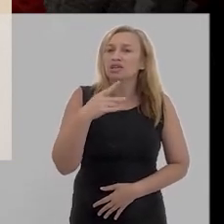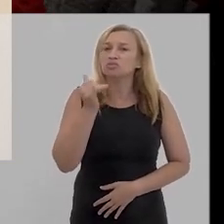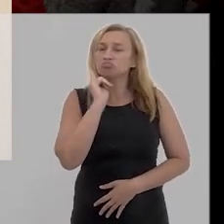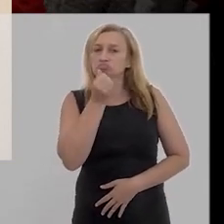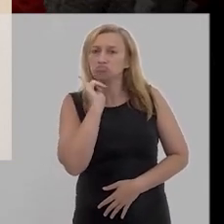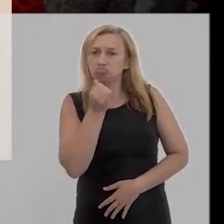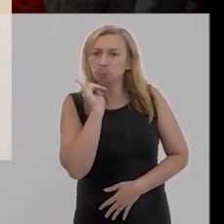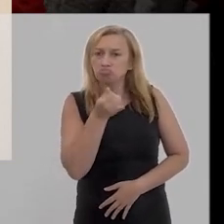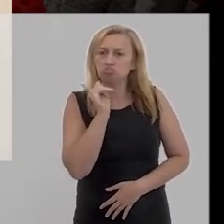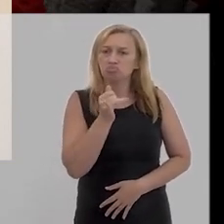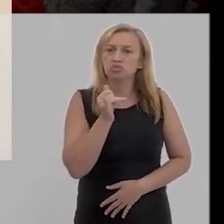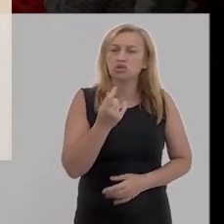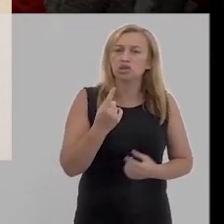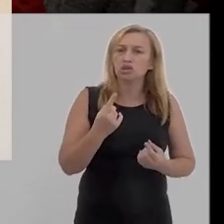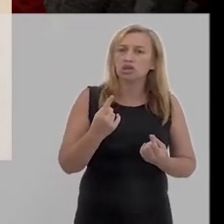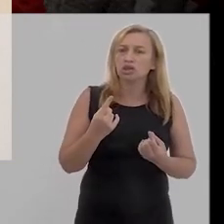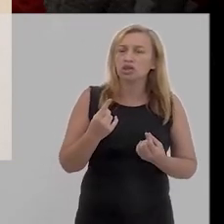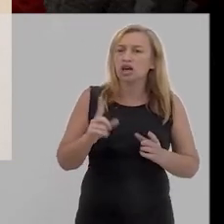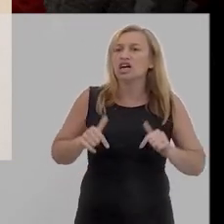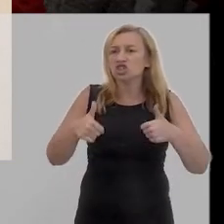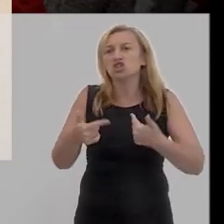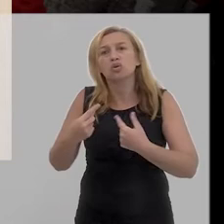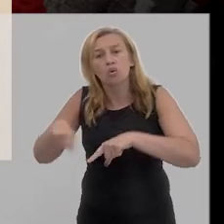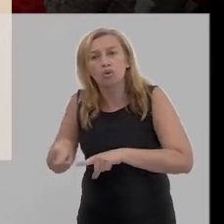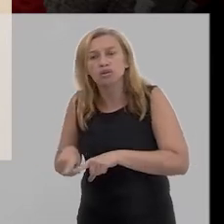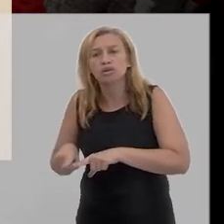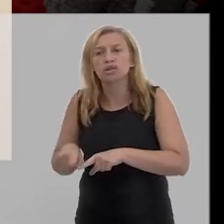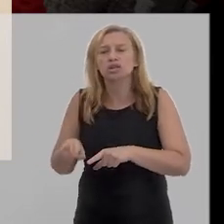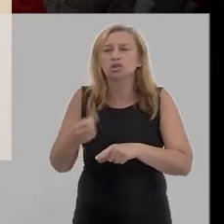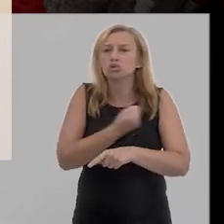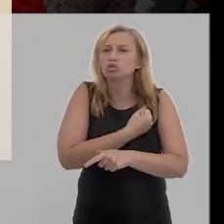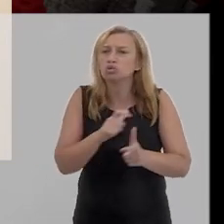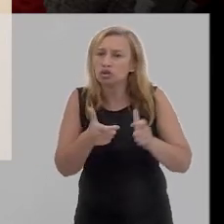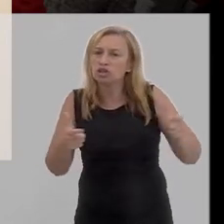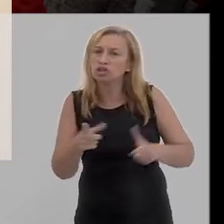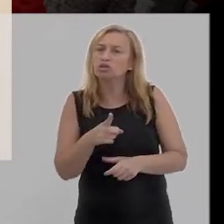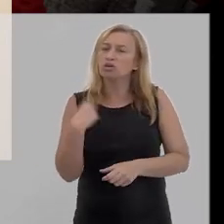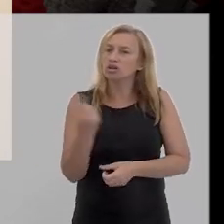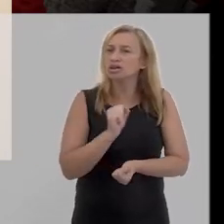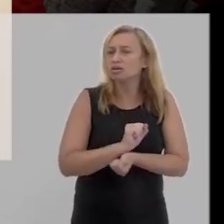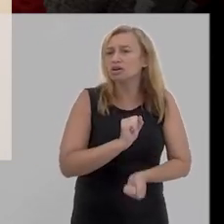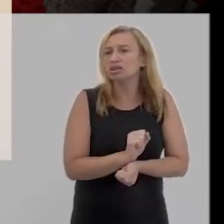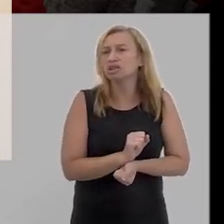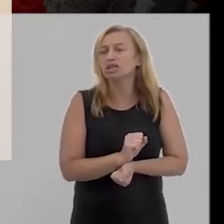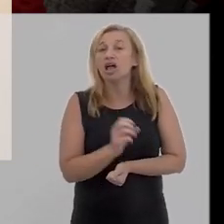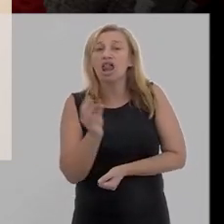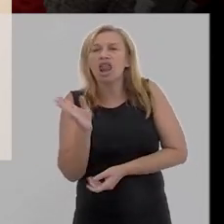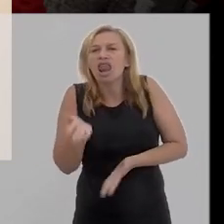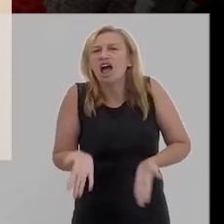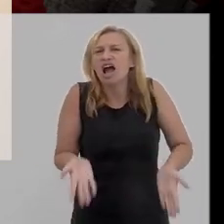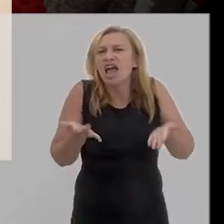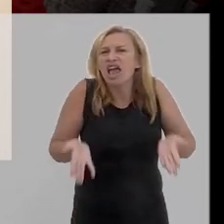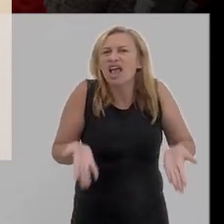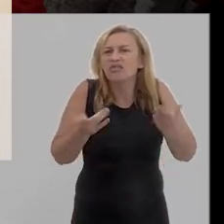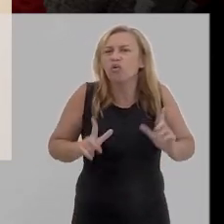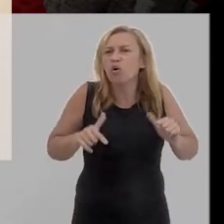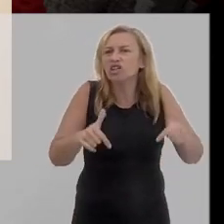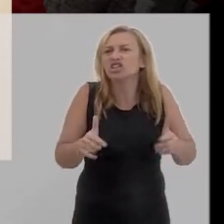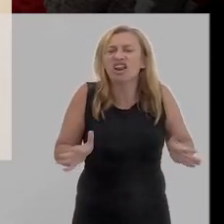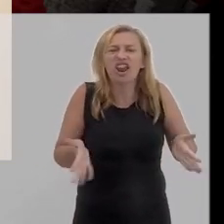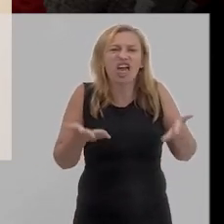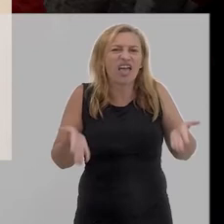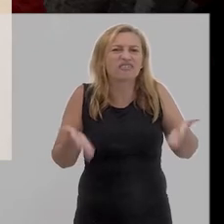primeiros relatos de eventos adversos e a maioria realmente foi o que é esperado, são os eventos leves, são as